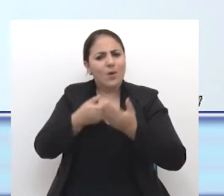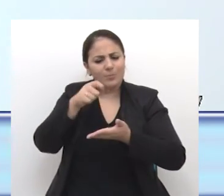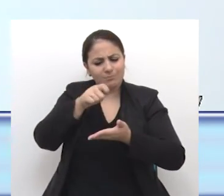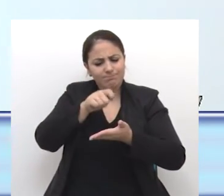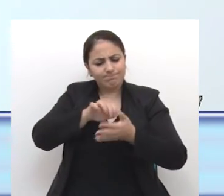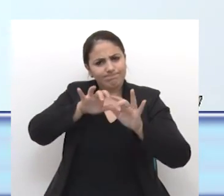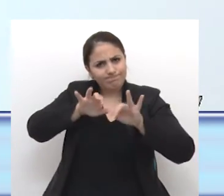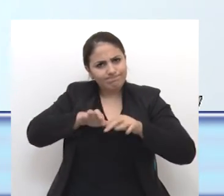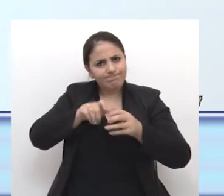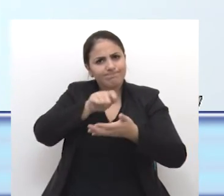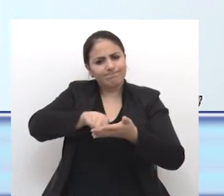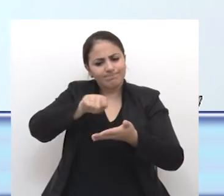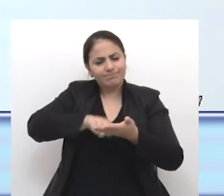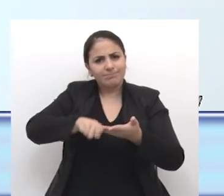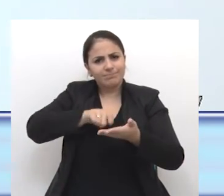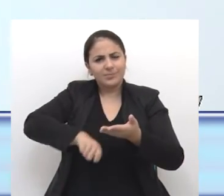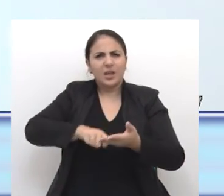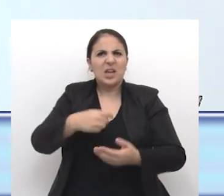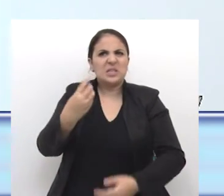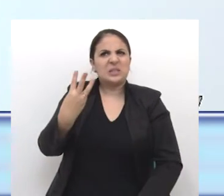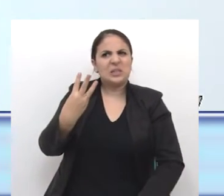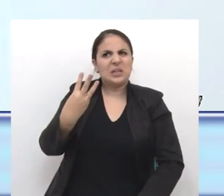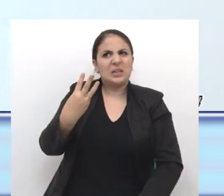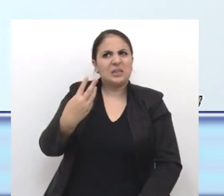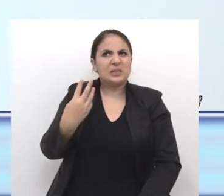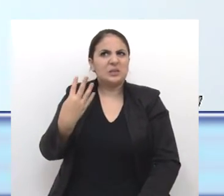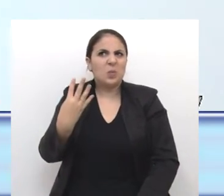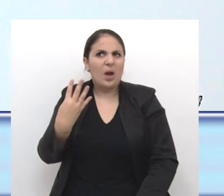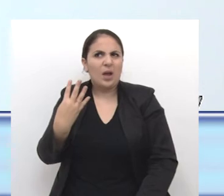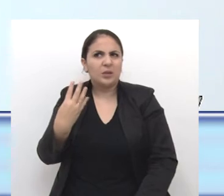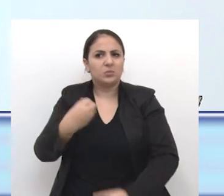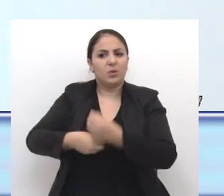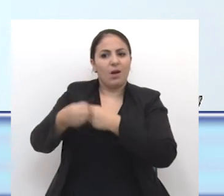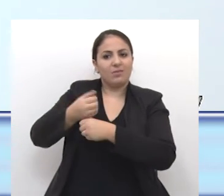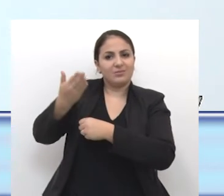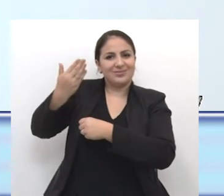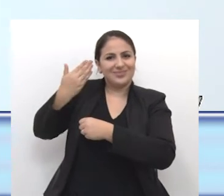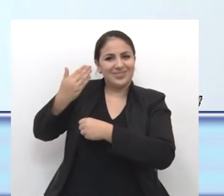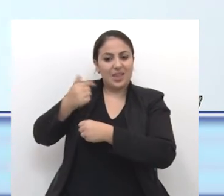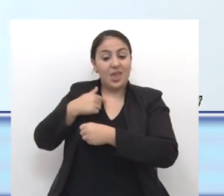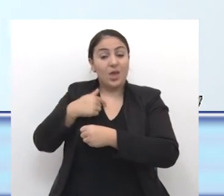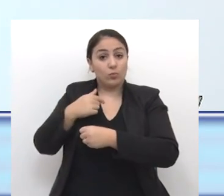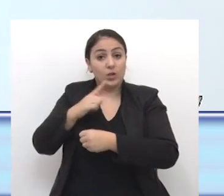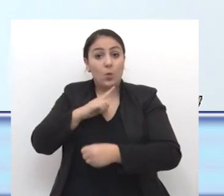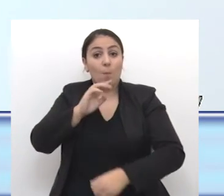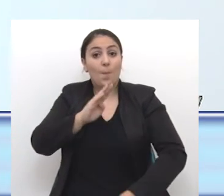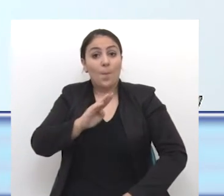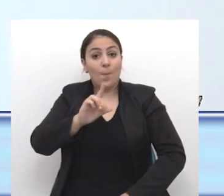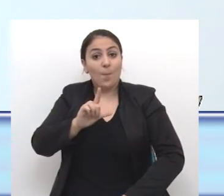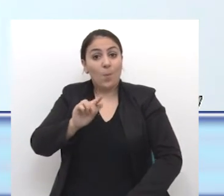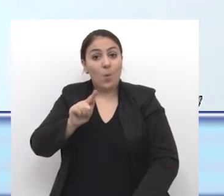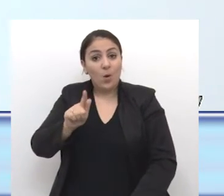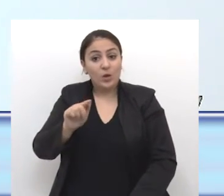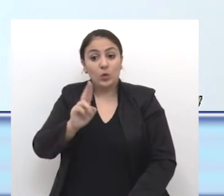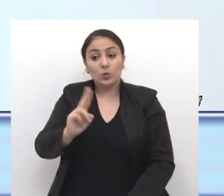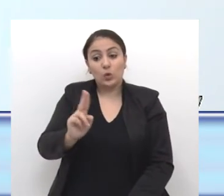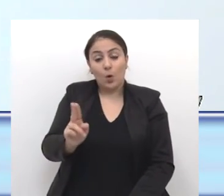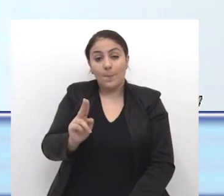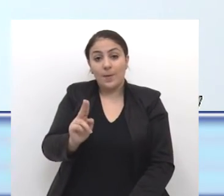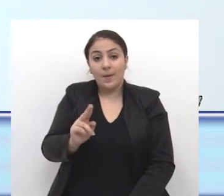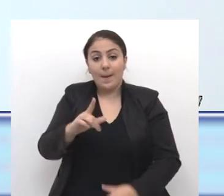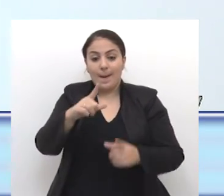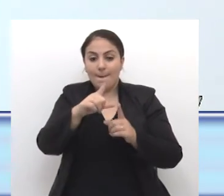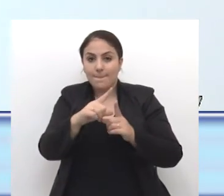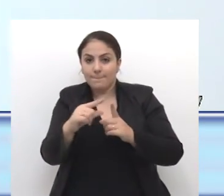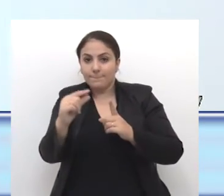eles foram escritos ao longo dos mais ou menos uns 3, 4 anos. Eu tenho um blog chamado Pétala